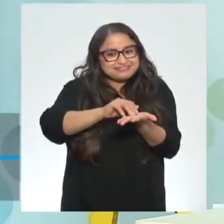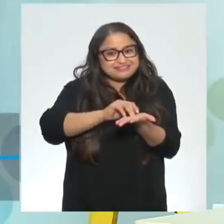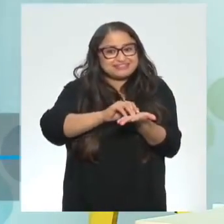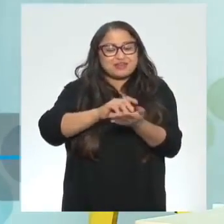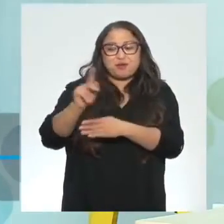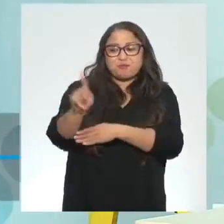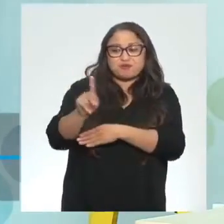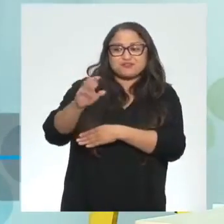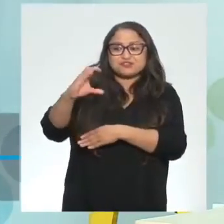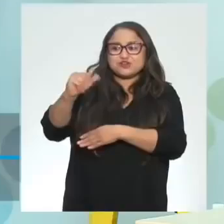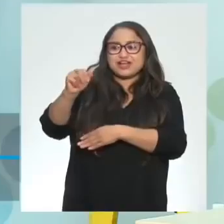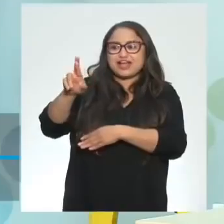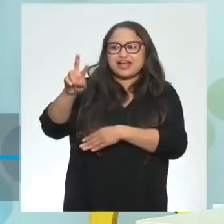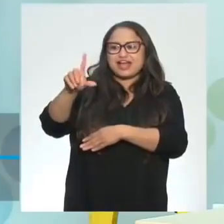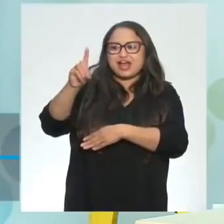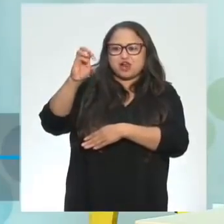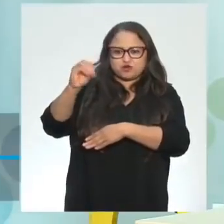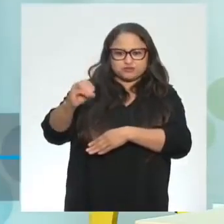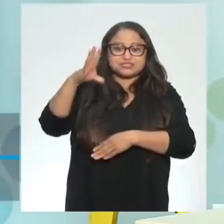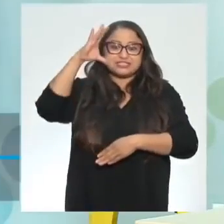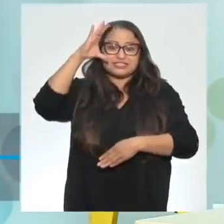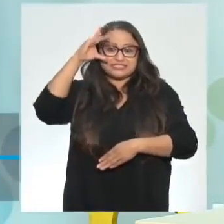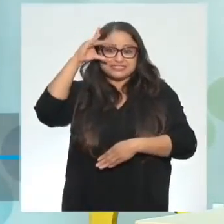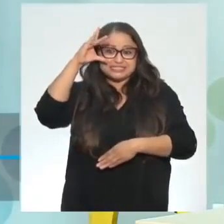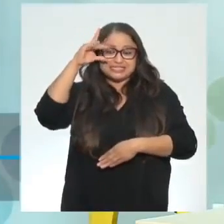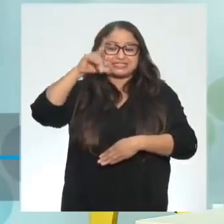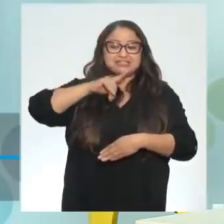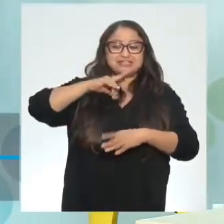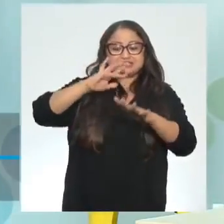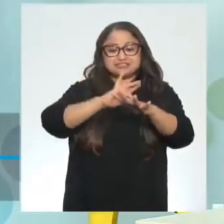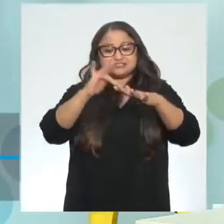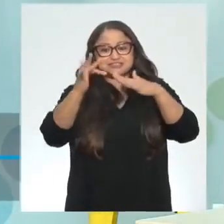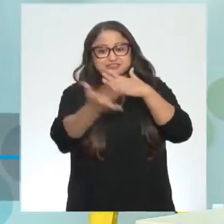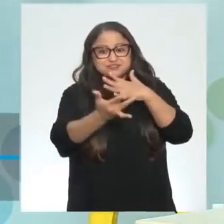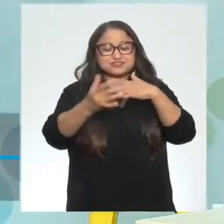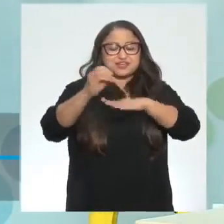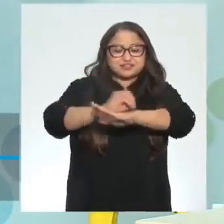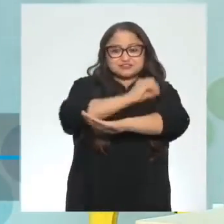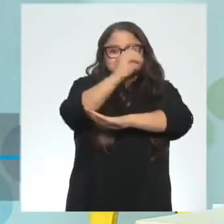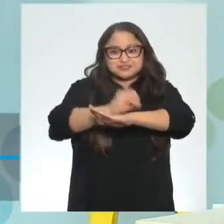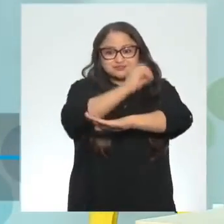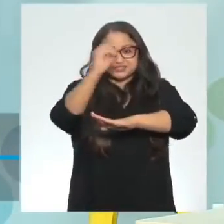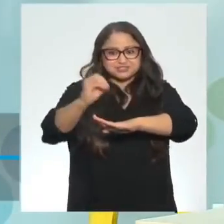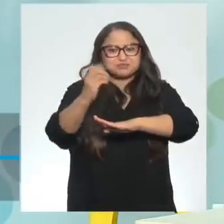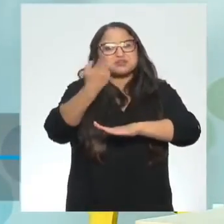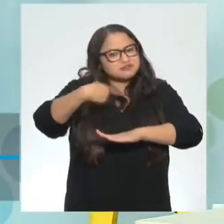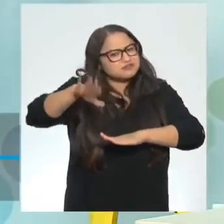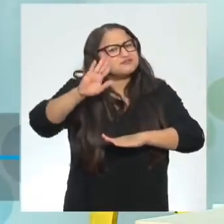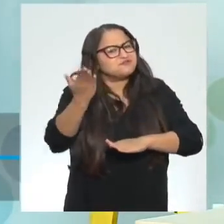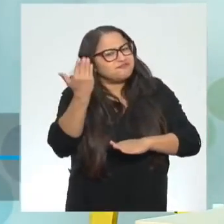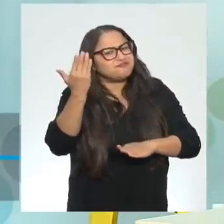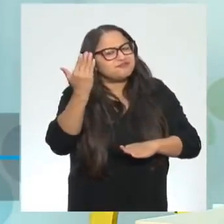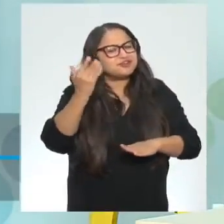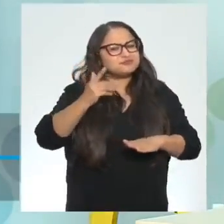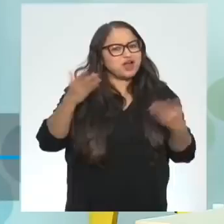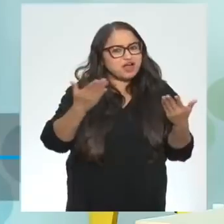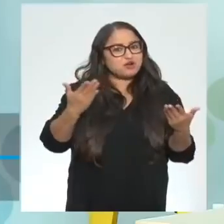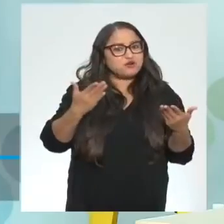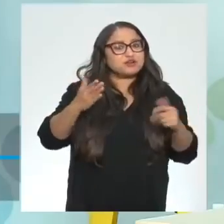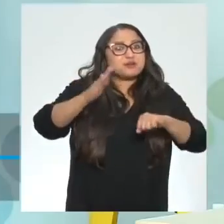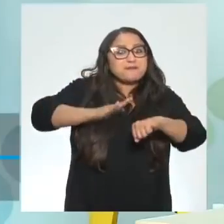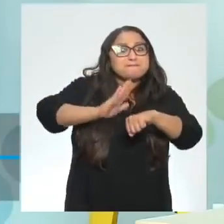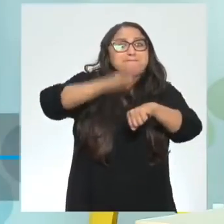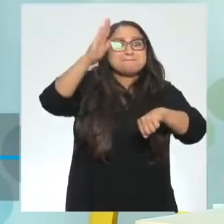Neri. Coloca aí no Instagram, nas redes sociais, no Instagram do CMSP. Vamos ver aí qual vai ser o meme